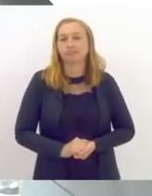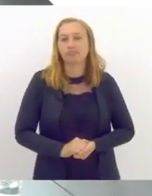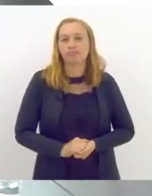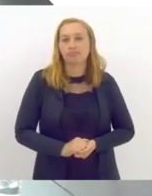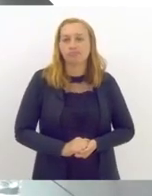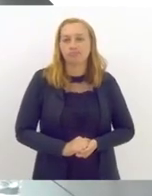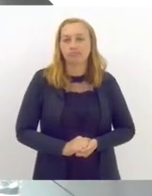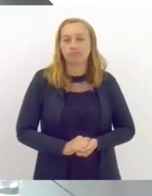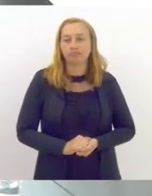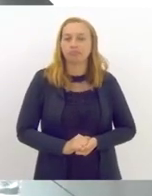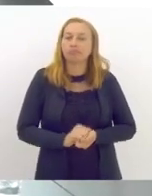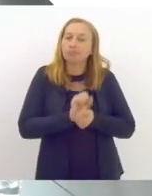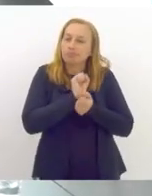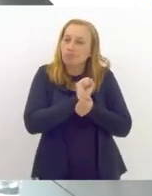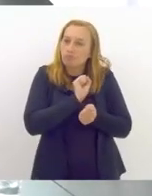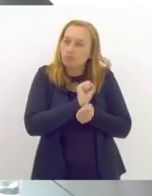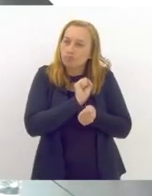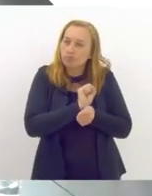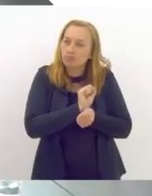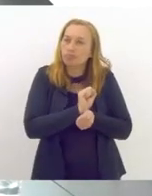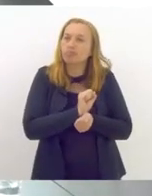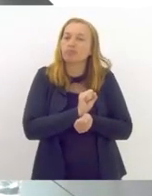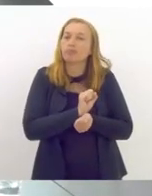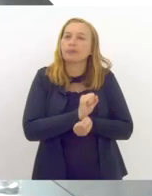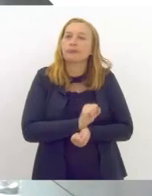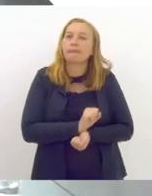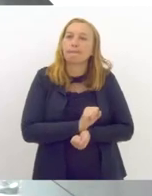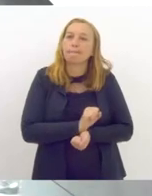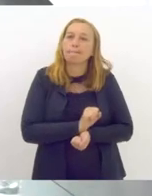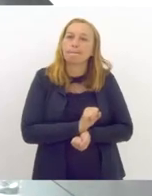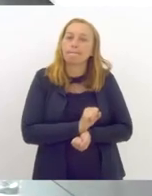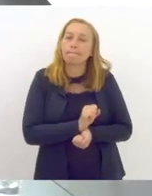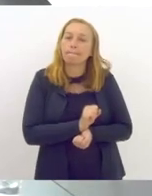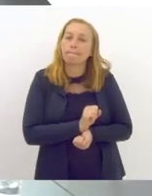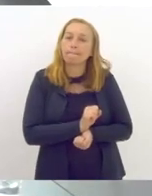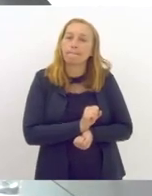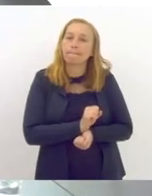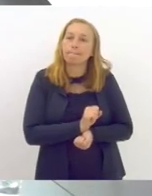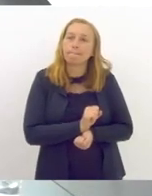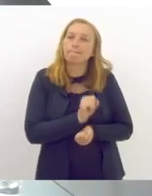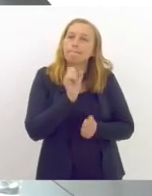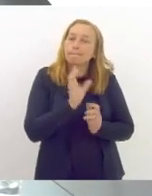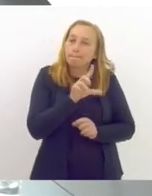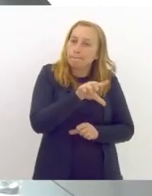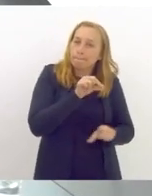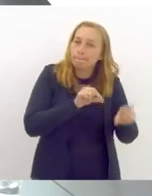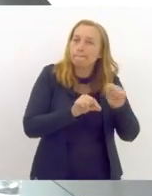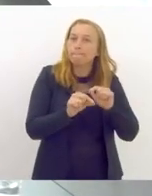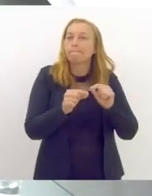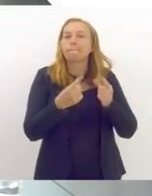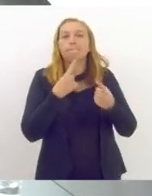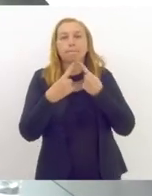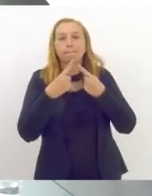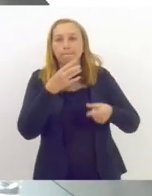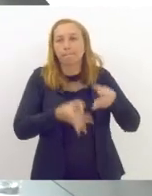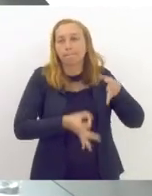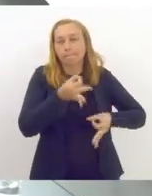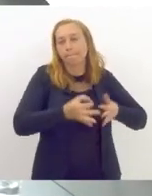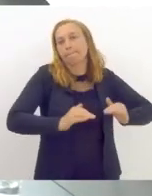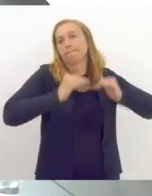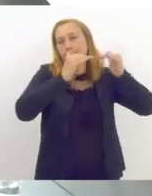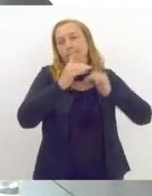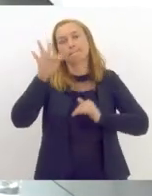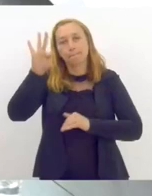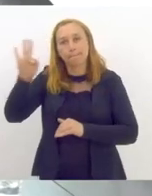gente Esperasse para a gente acabar de decidir de discutir com o Supremo Tribunal Federal